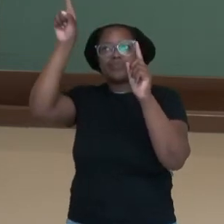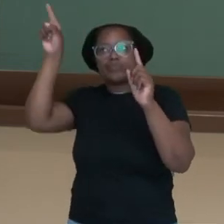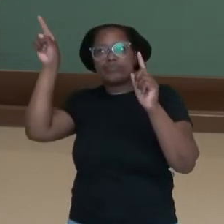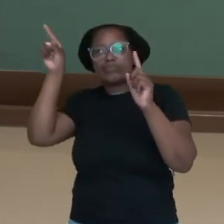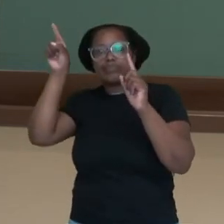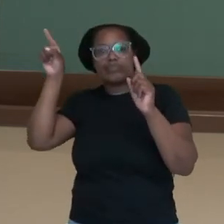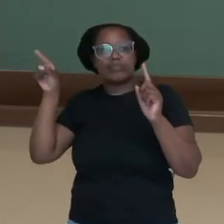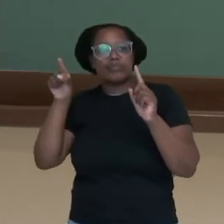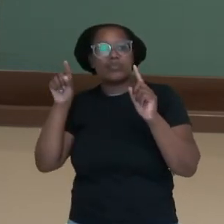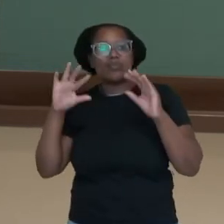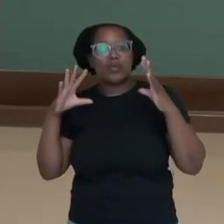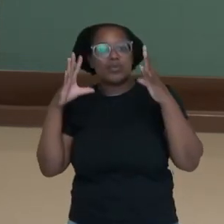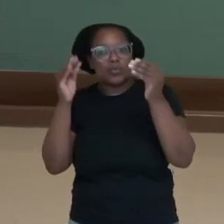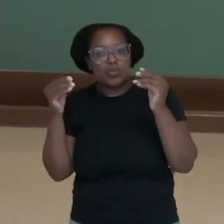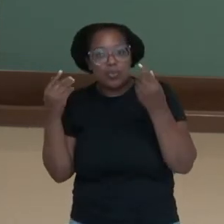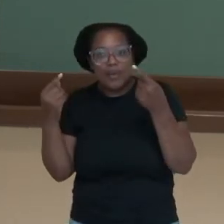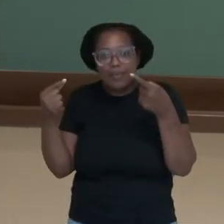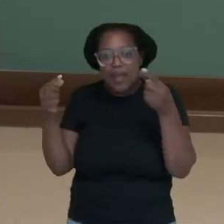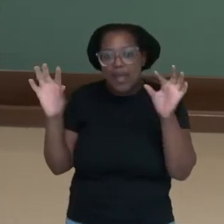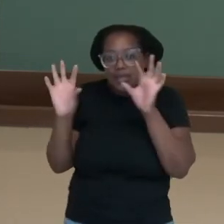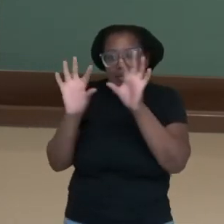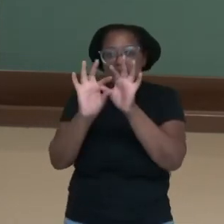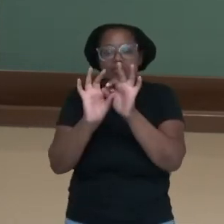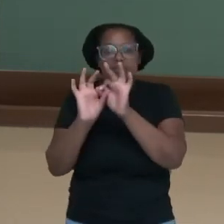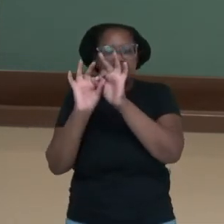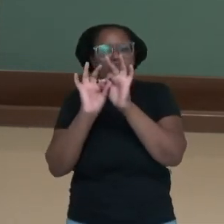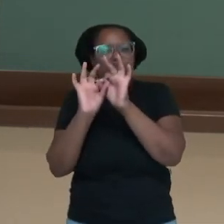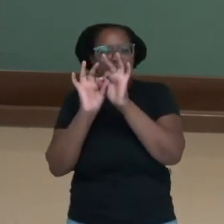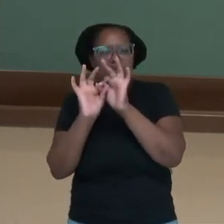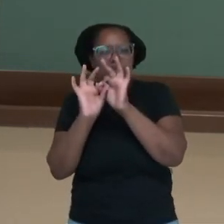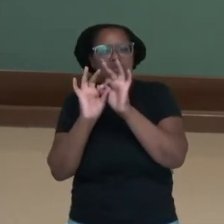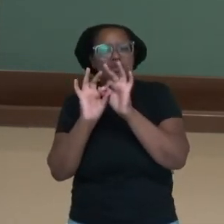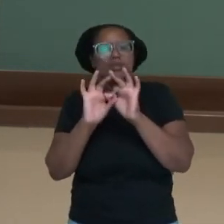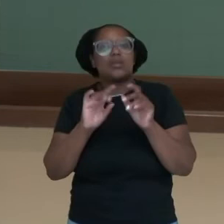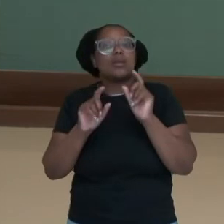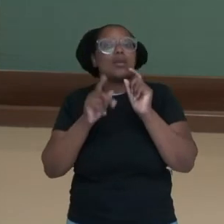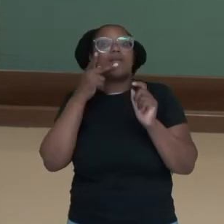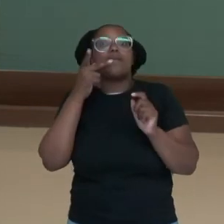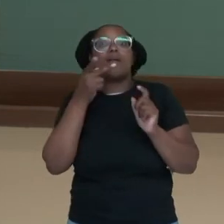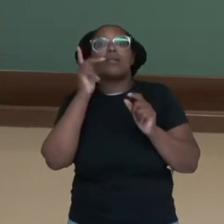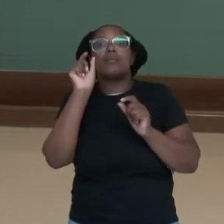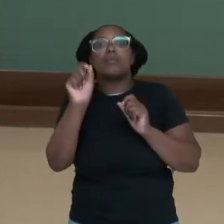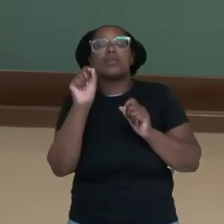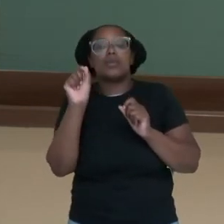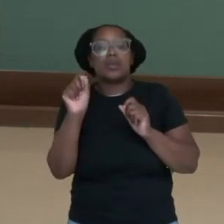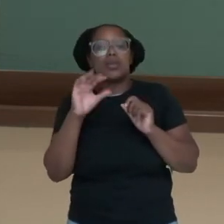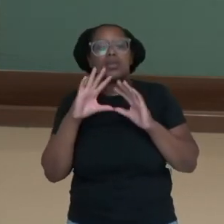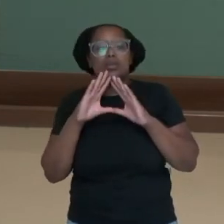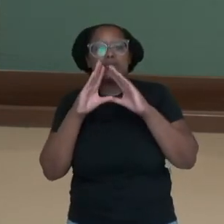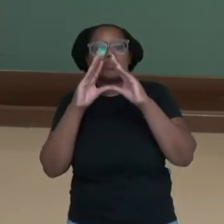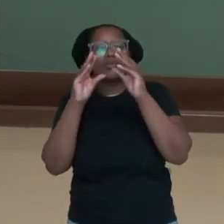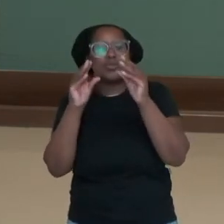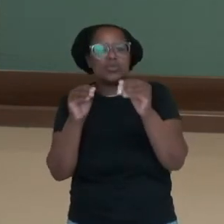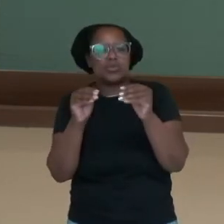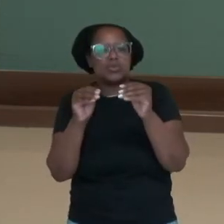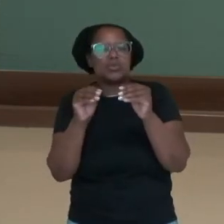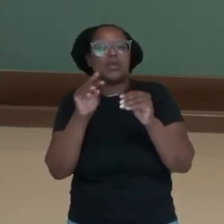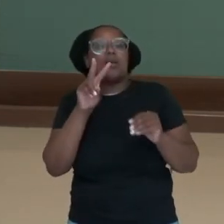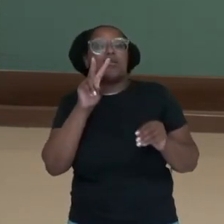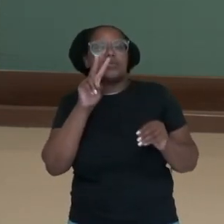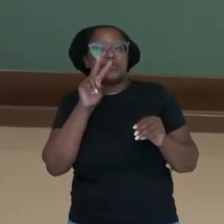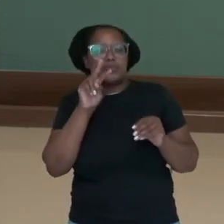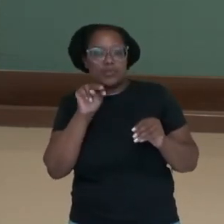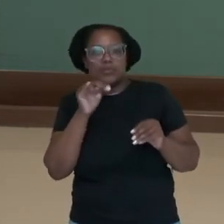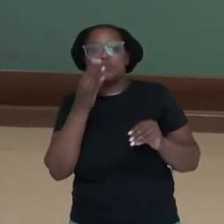saindo da ave. Essa seta, quando sai de um ser e vai para o outro, indica que todos eles vão servir